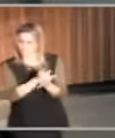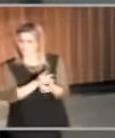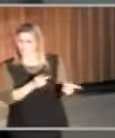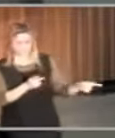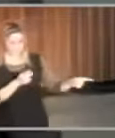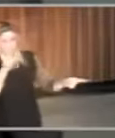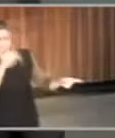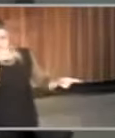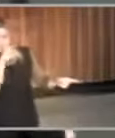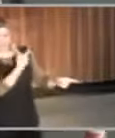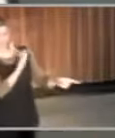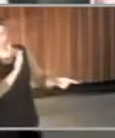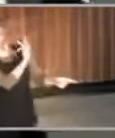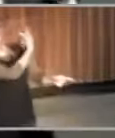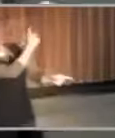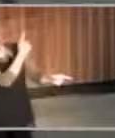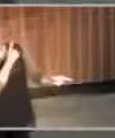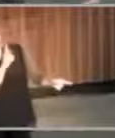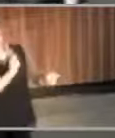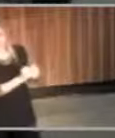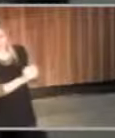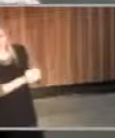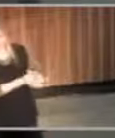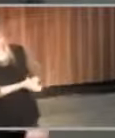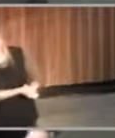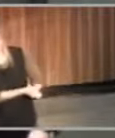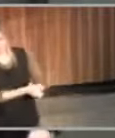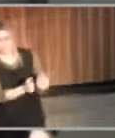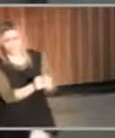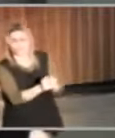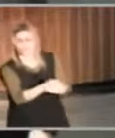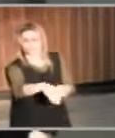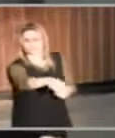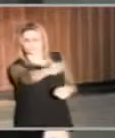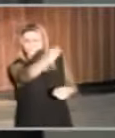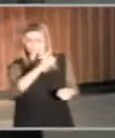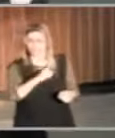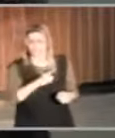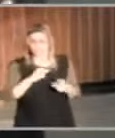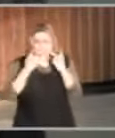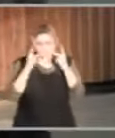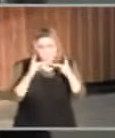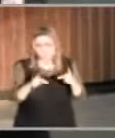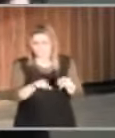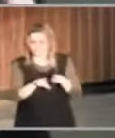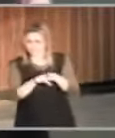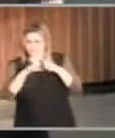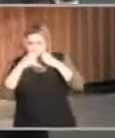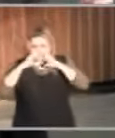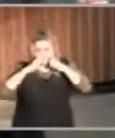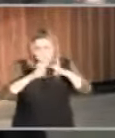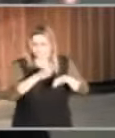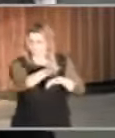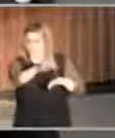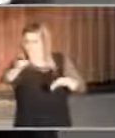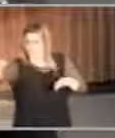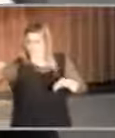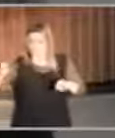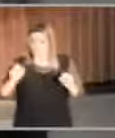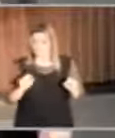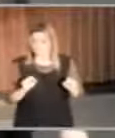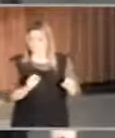pastores mas eles eram homens de Deus pregando o evangelho e por causa da paixão espiritual deles eles